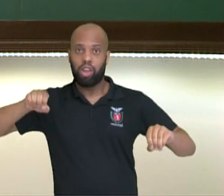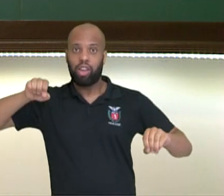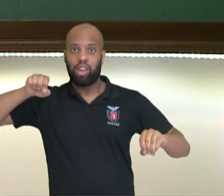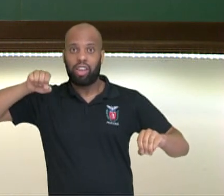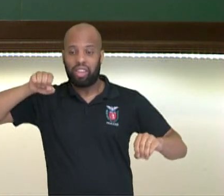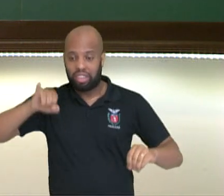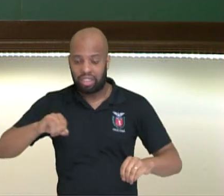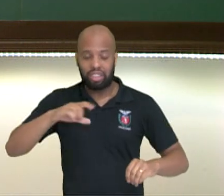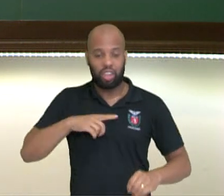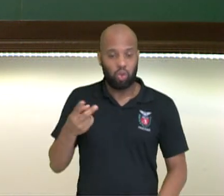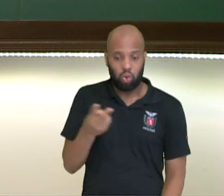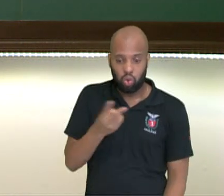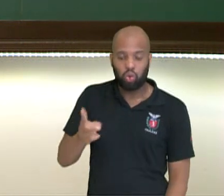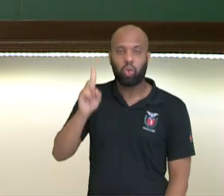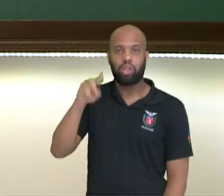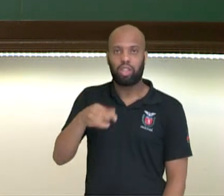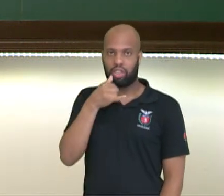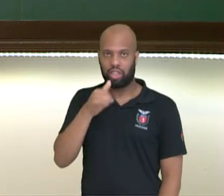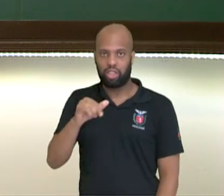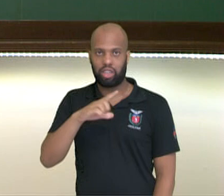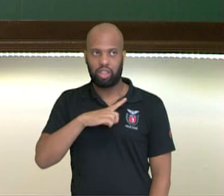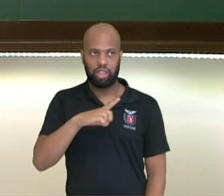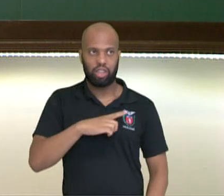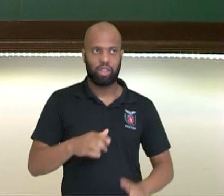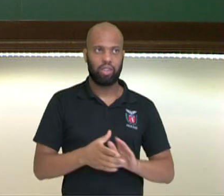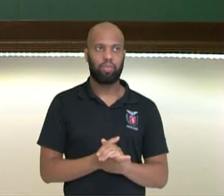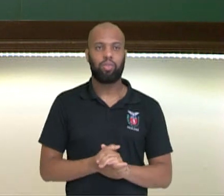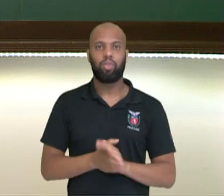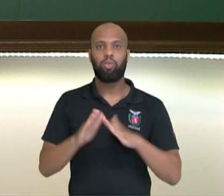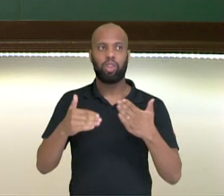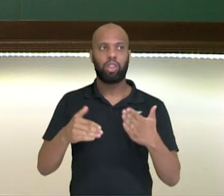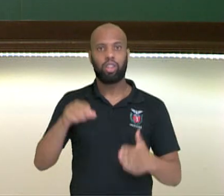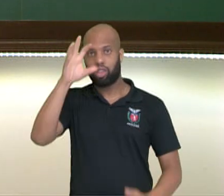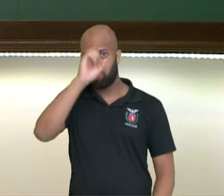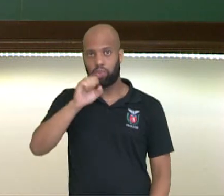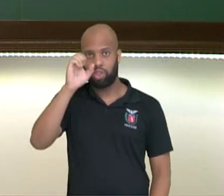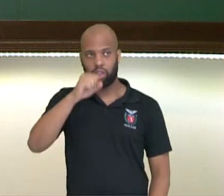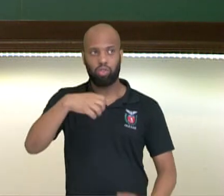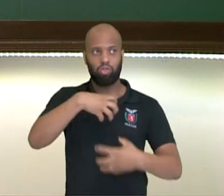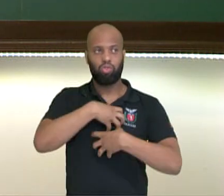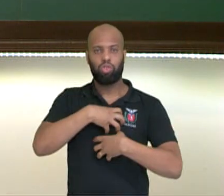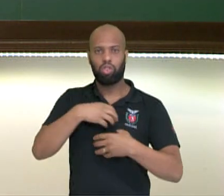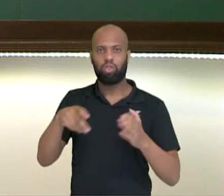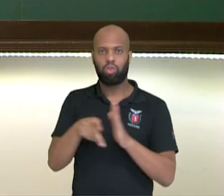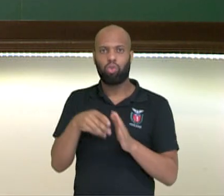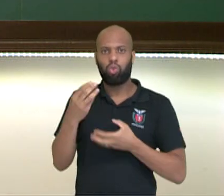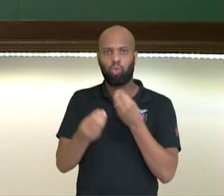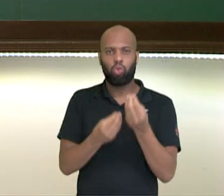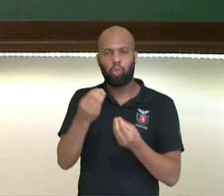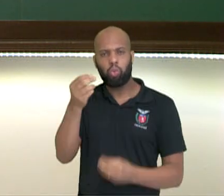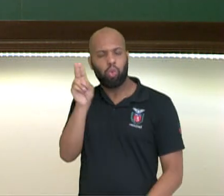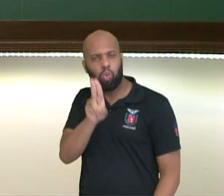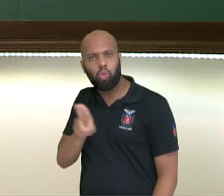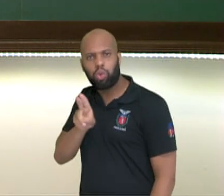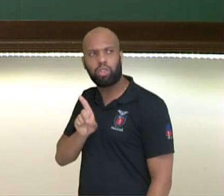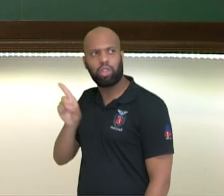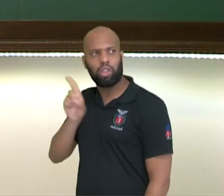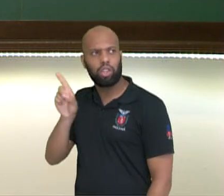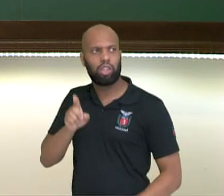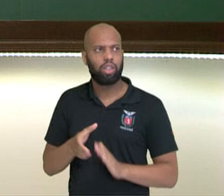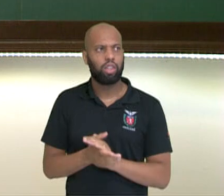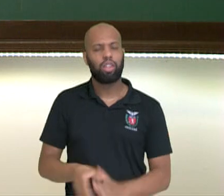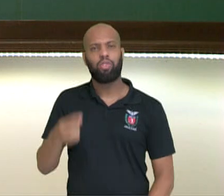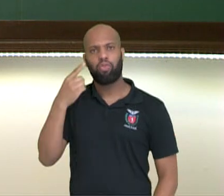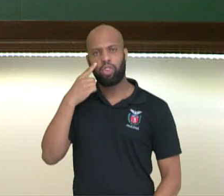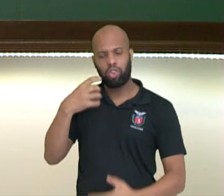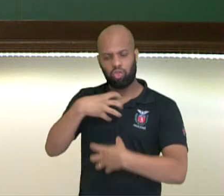há repulsão quando tem dois corpos eletrizados. Aprendemos a função e o comportamento do eletroscópio. Vimos que o eletroscópio, qual é o comportamento